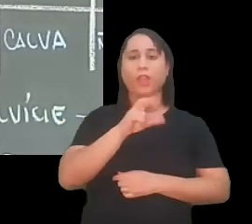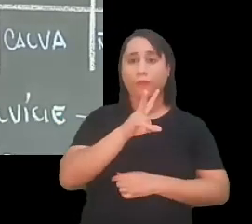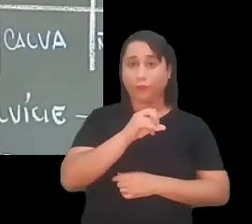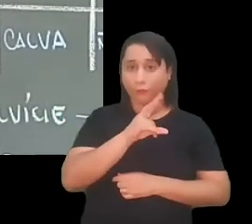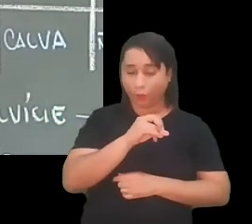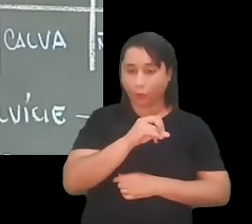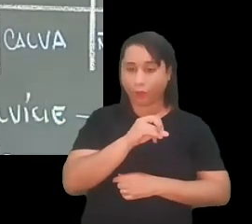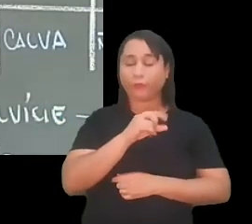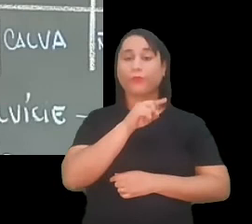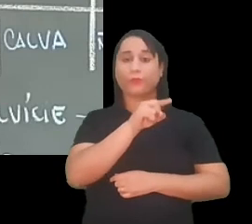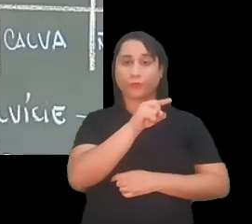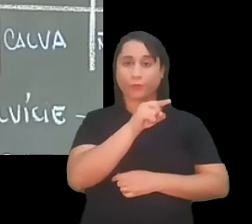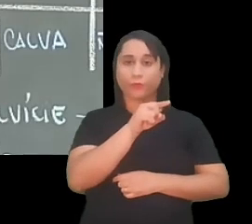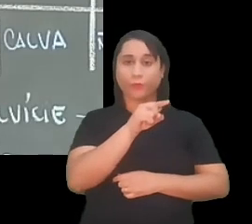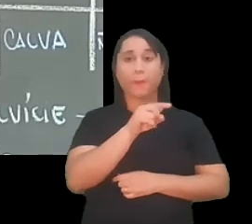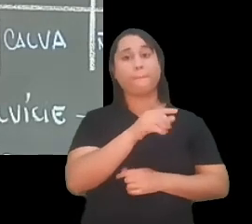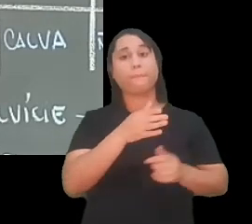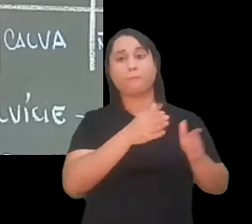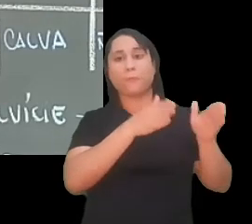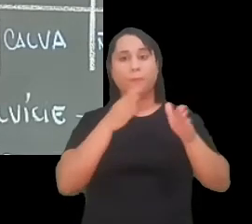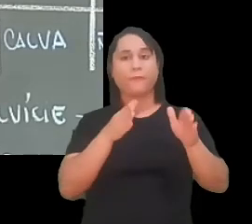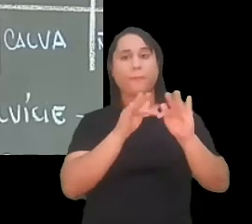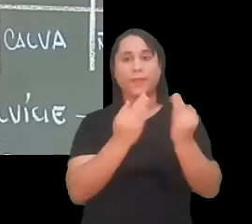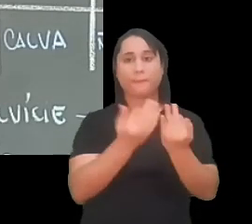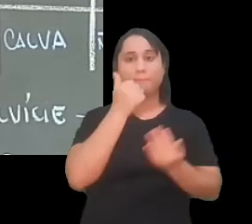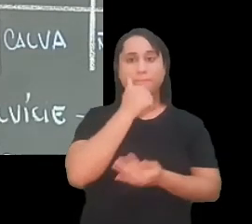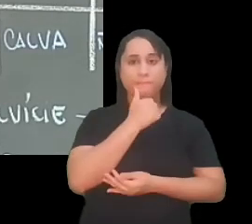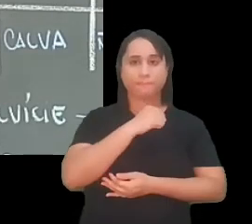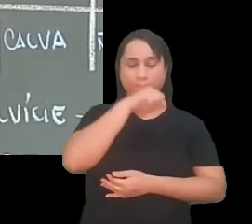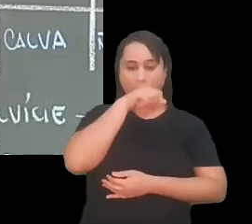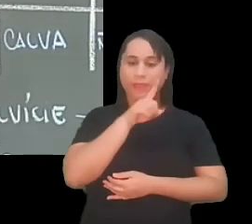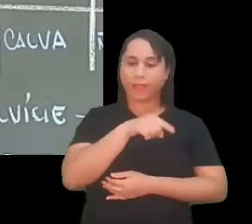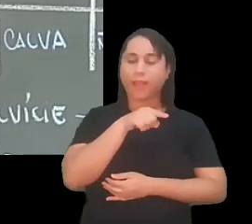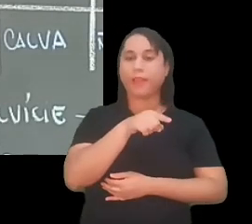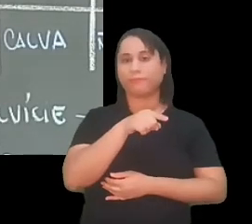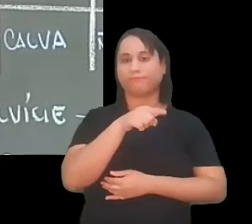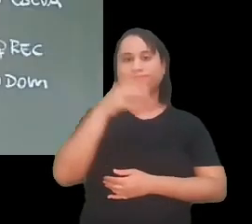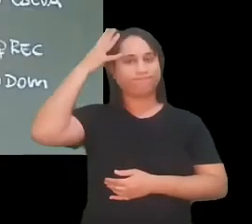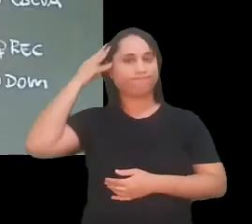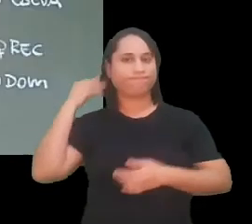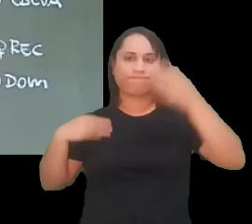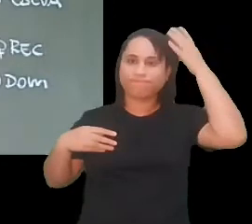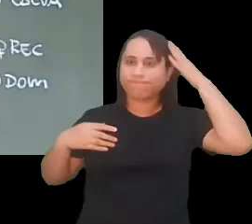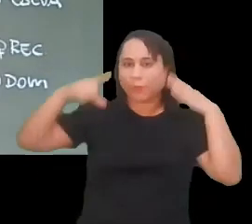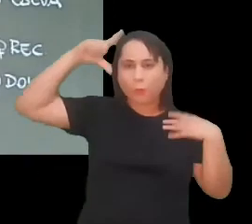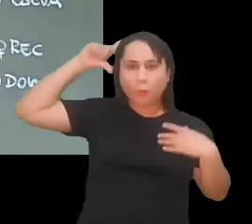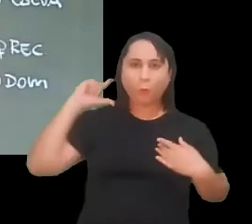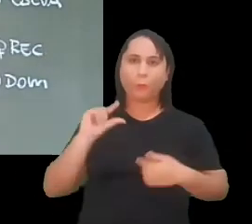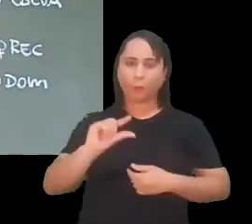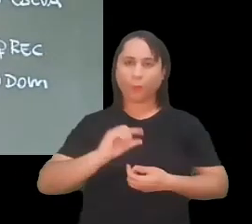Flop. E flop. Vamos pintar aqui que a avó do Leandro era